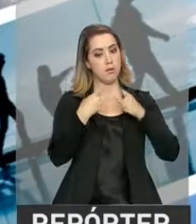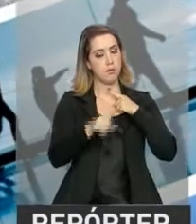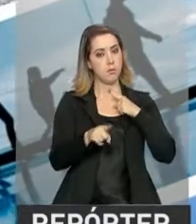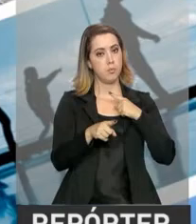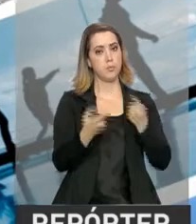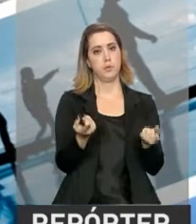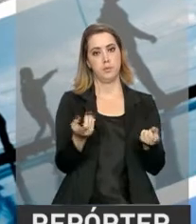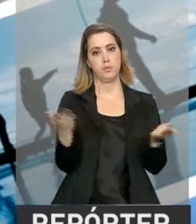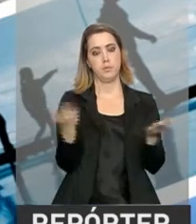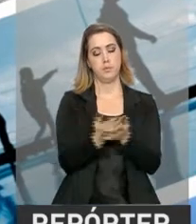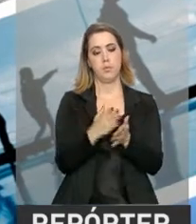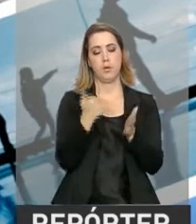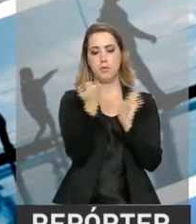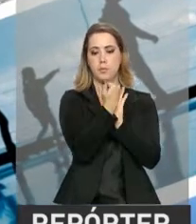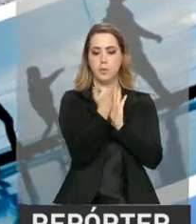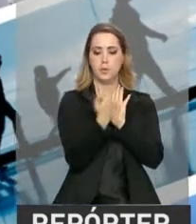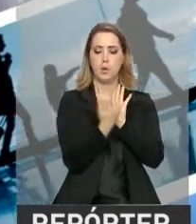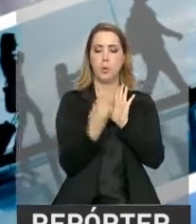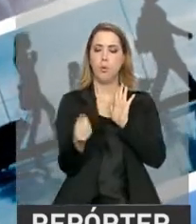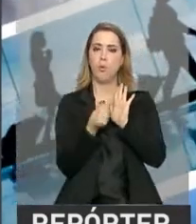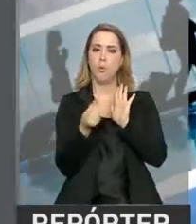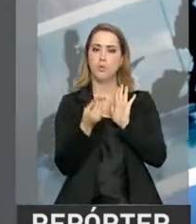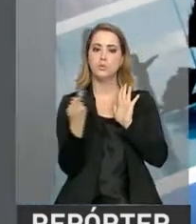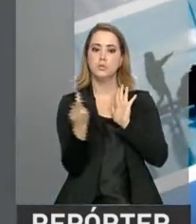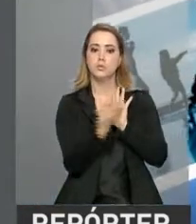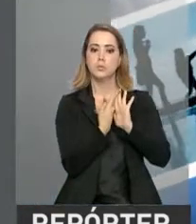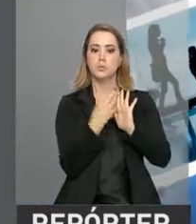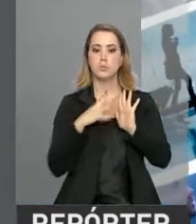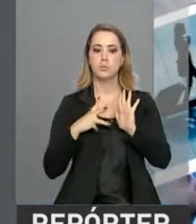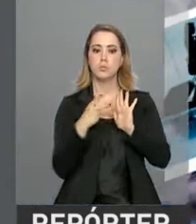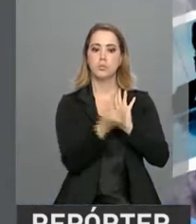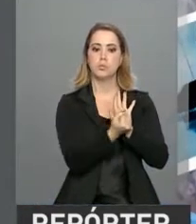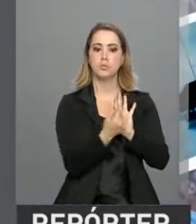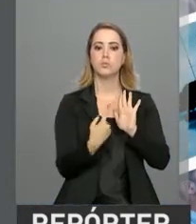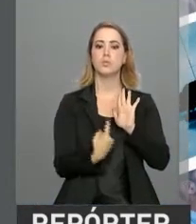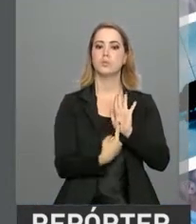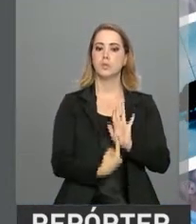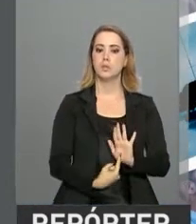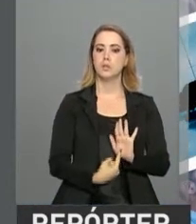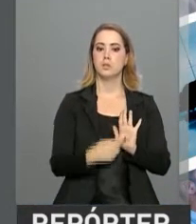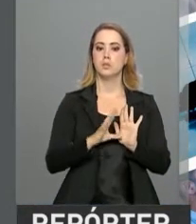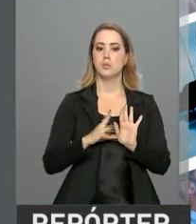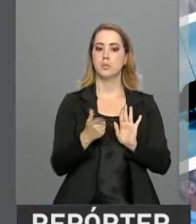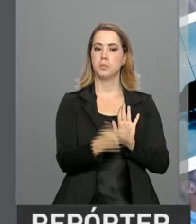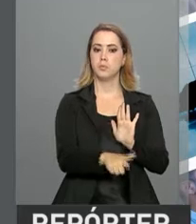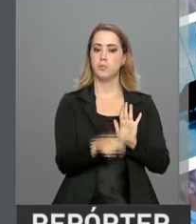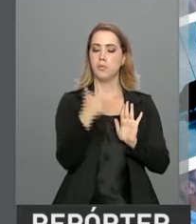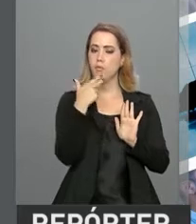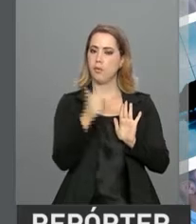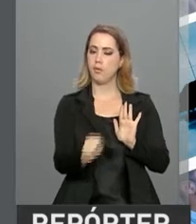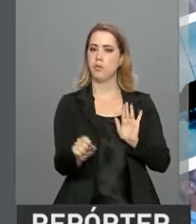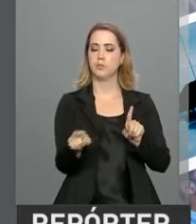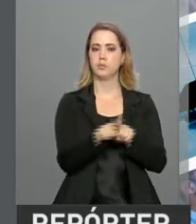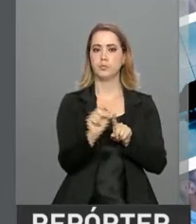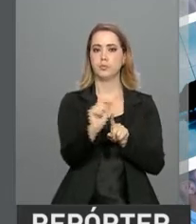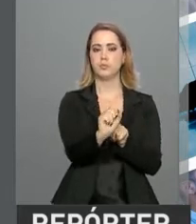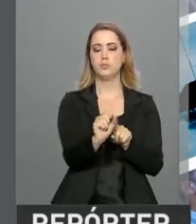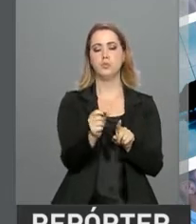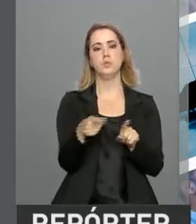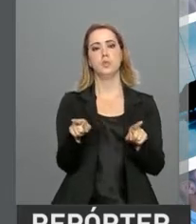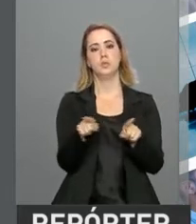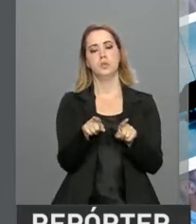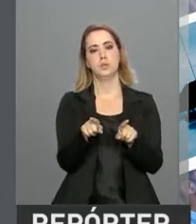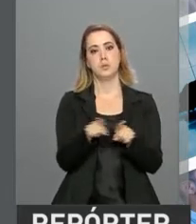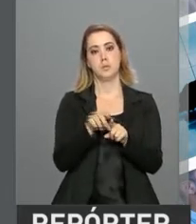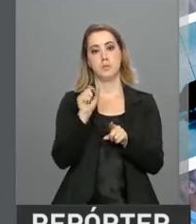um passo a passo de como declarar bens e valores o material está disponível também em inglês espanhol francês italiano e